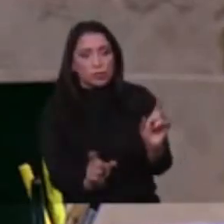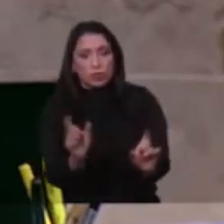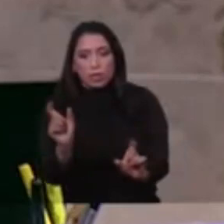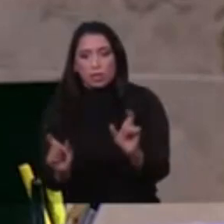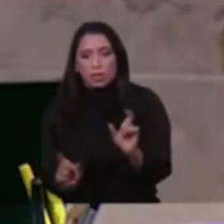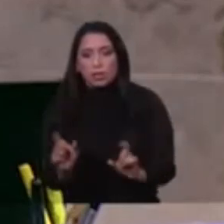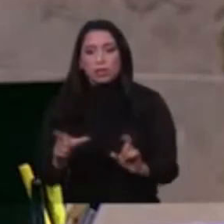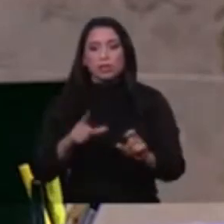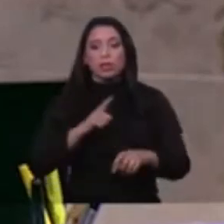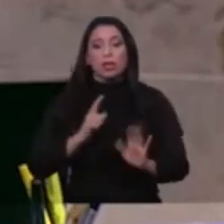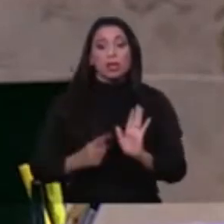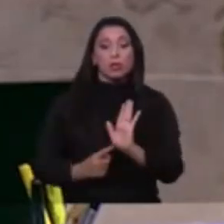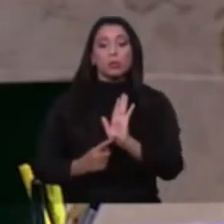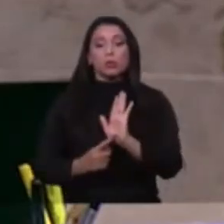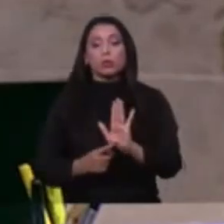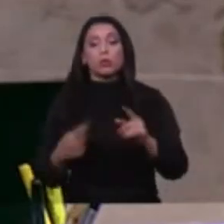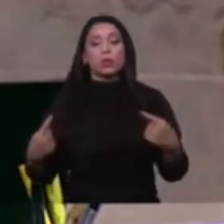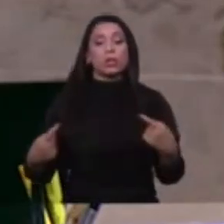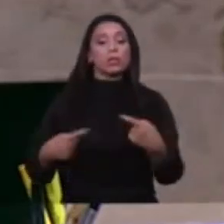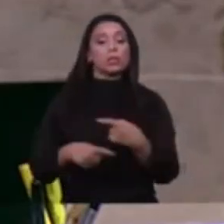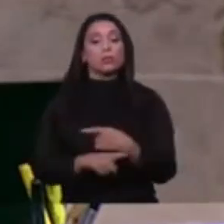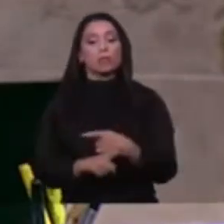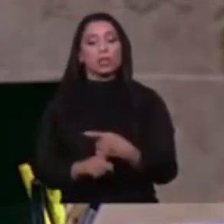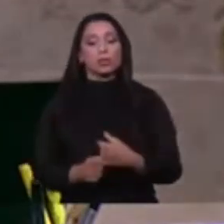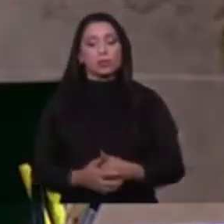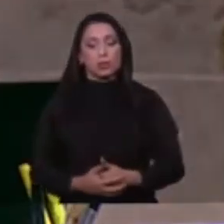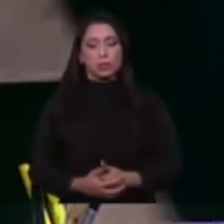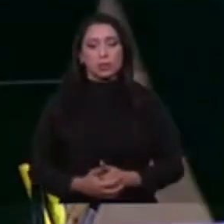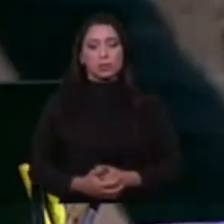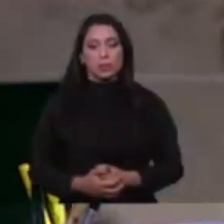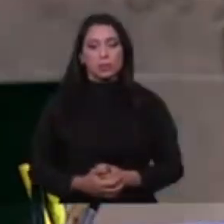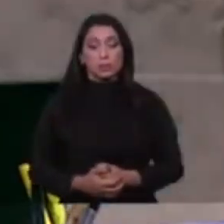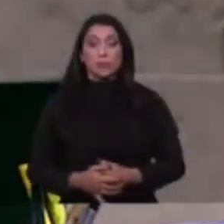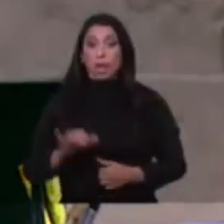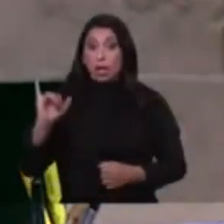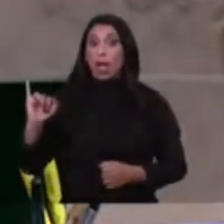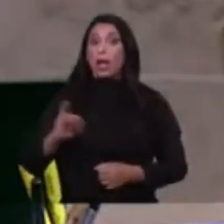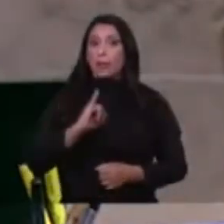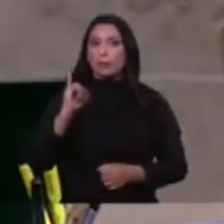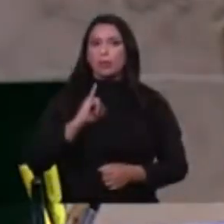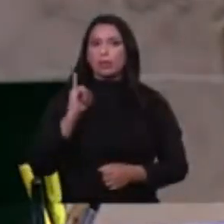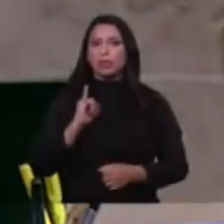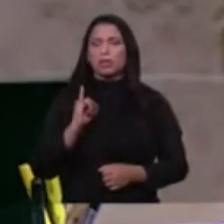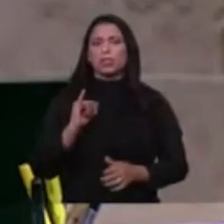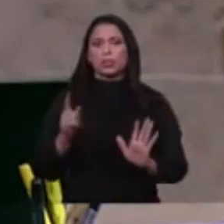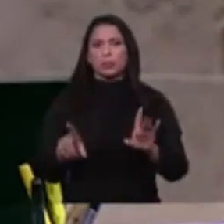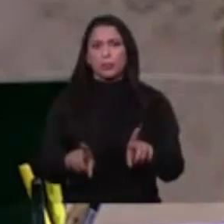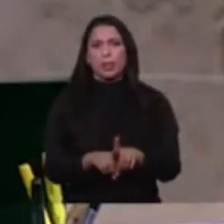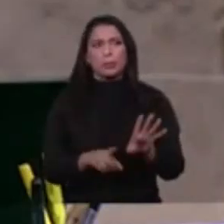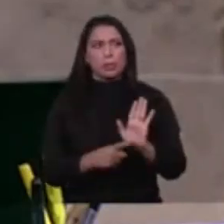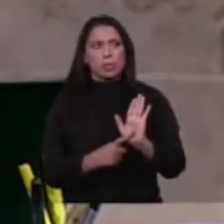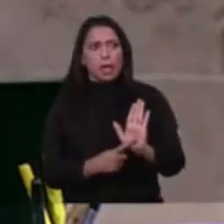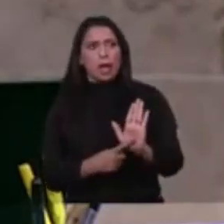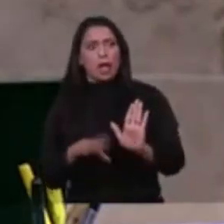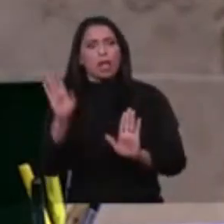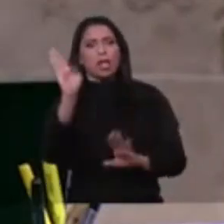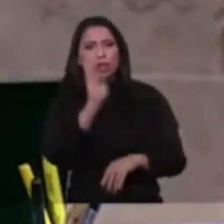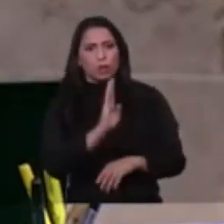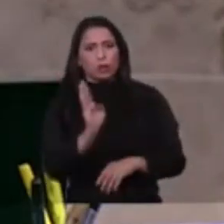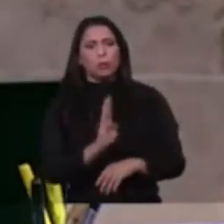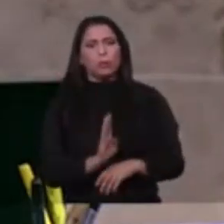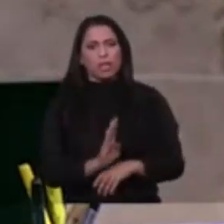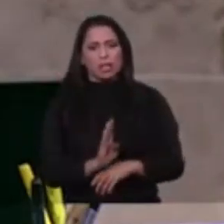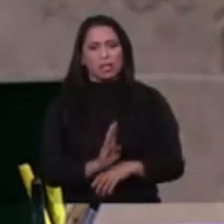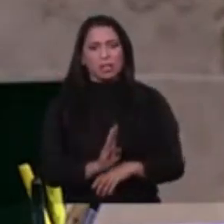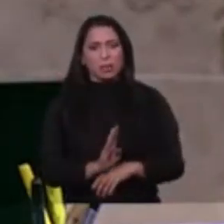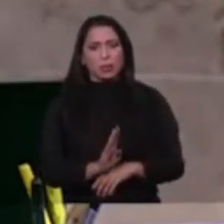mostramos as suas contradições. É importante registrar também que o Brasil há muito